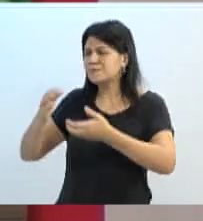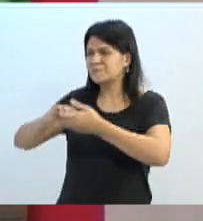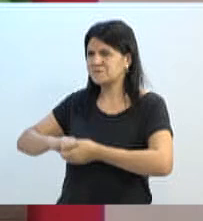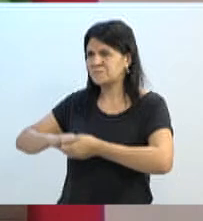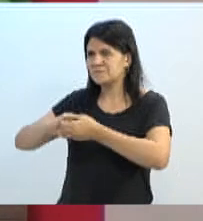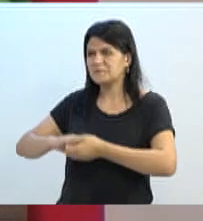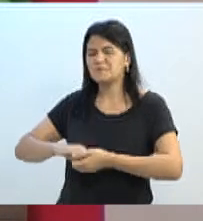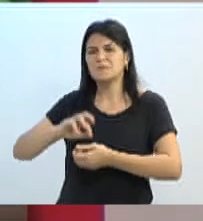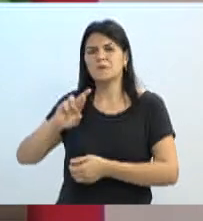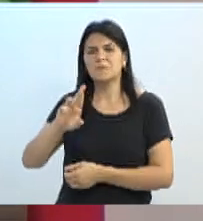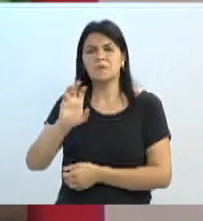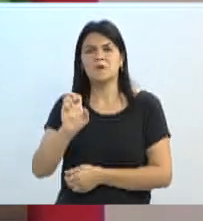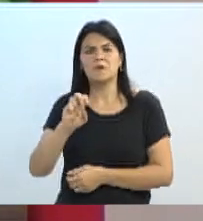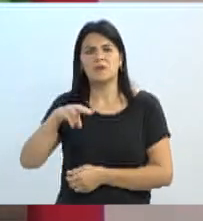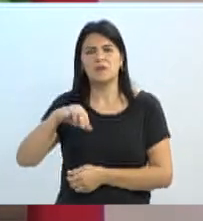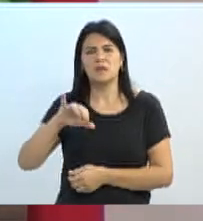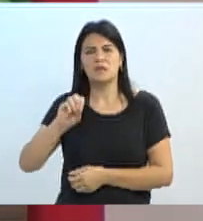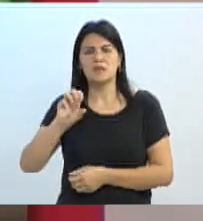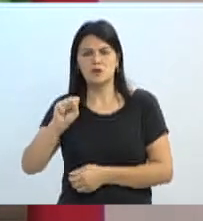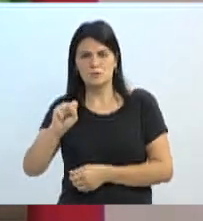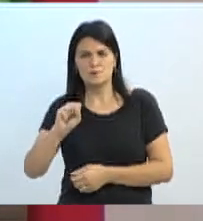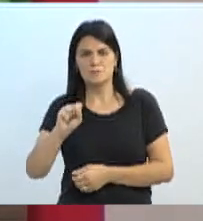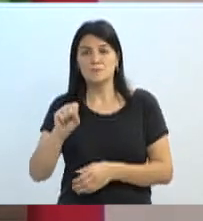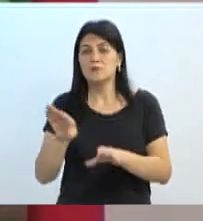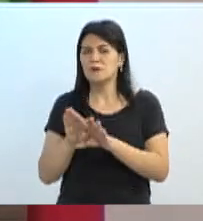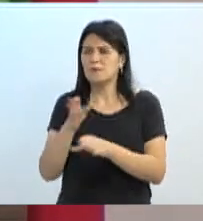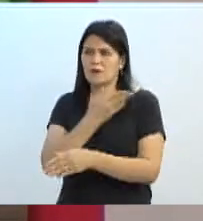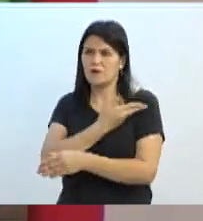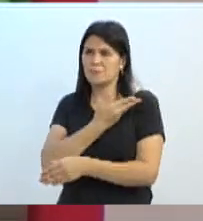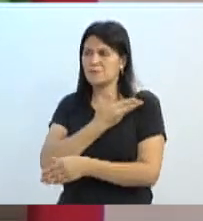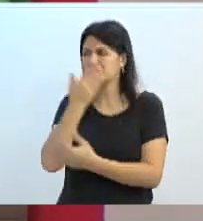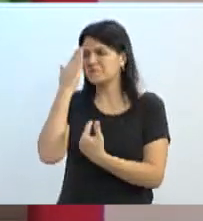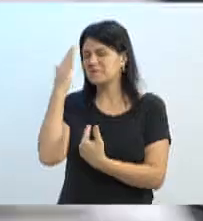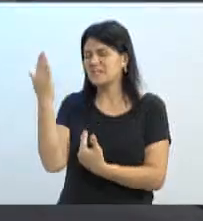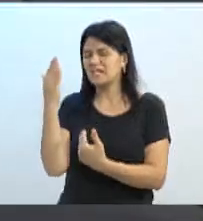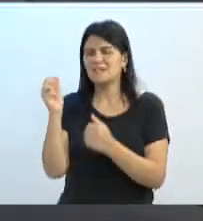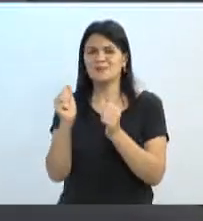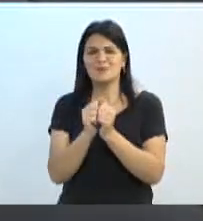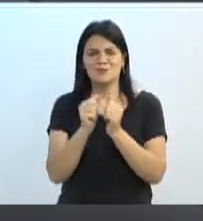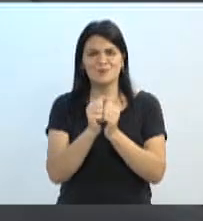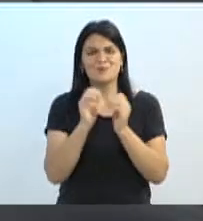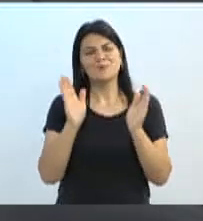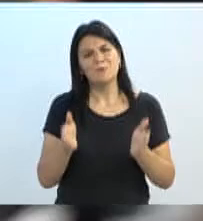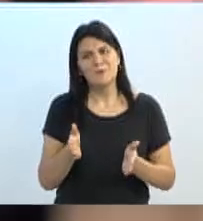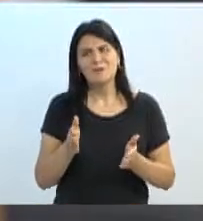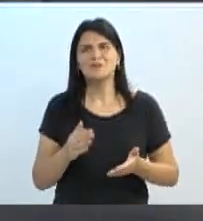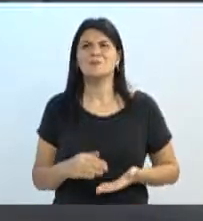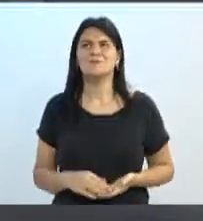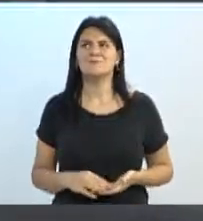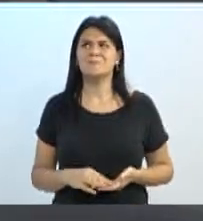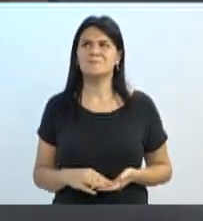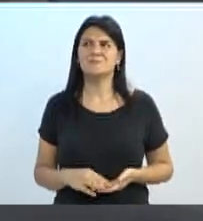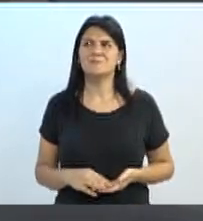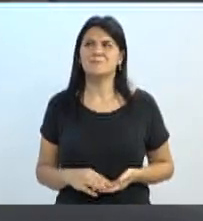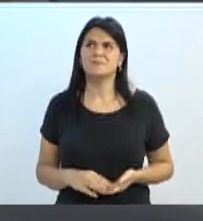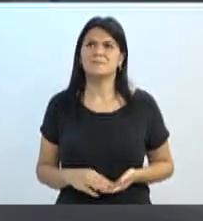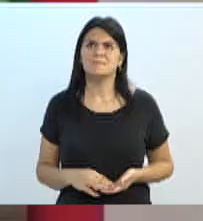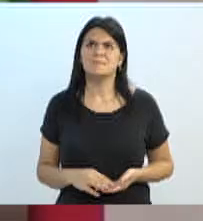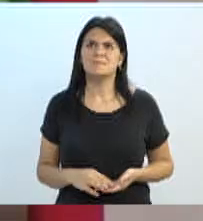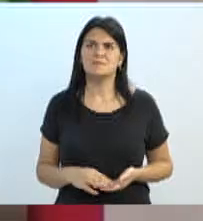e outro colega, por estarem aqui. Obrigado por suas presenças aqui.